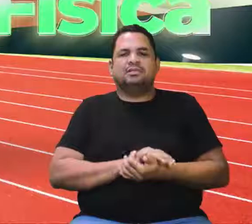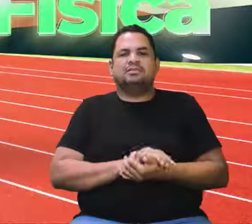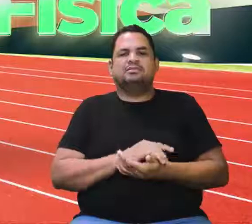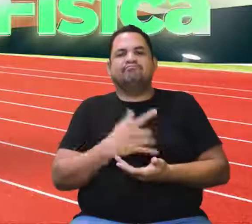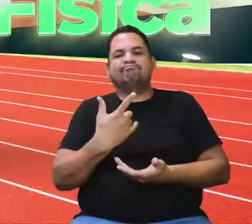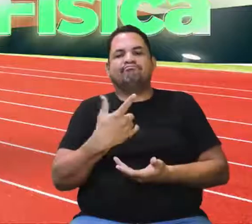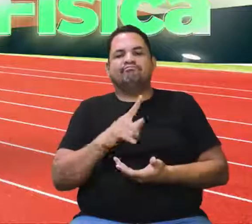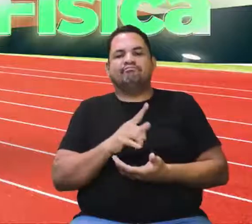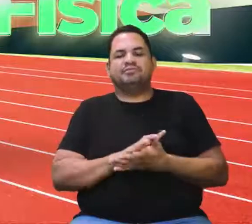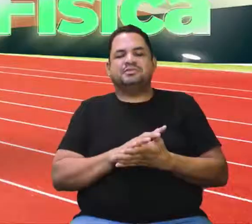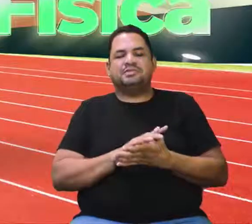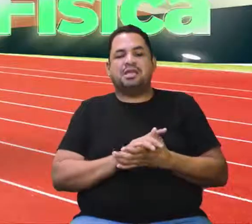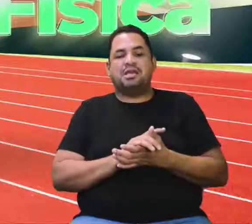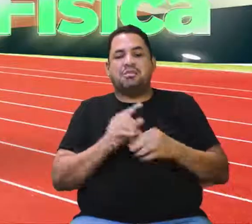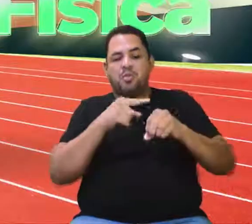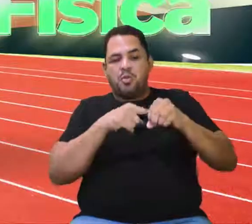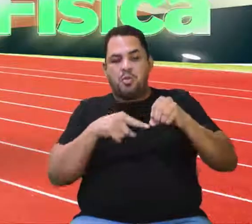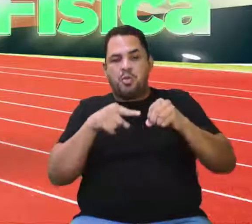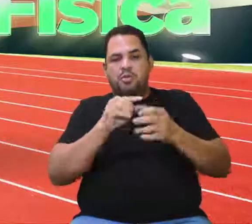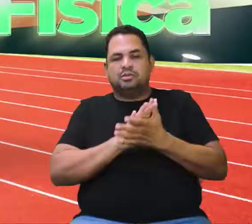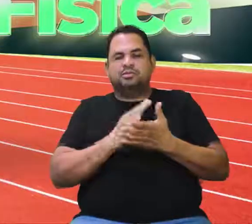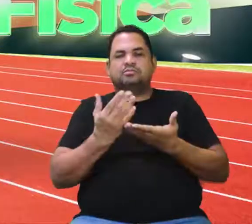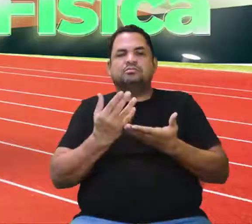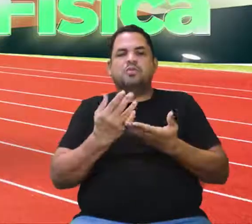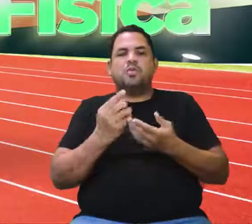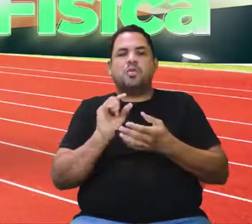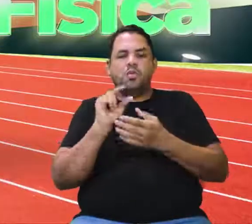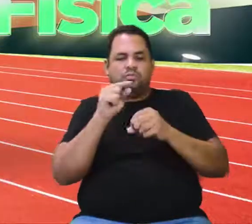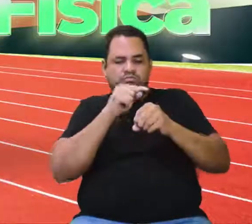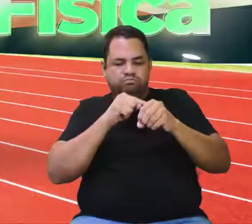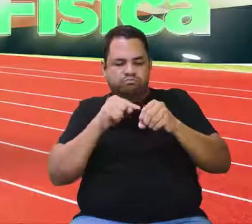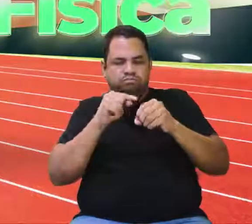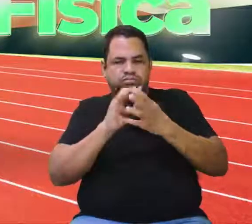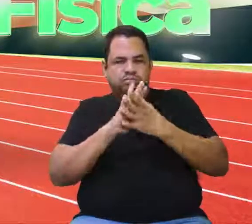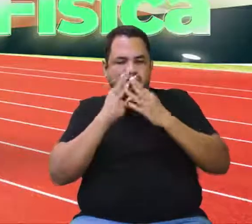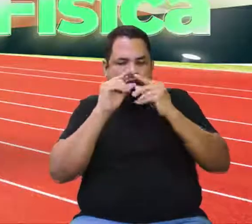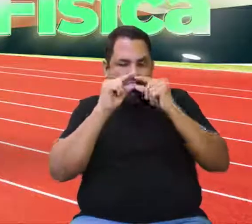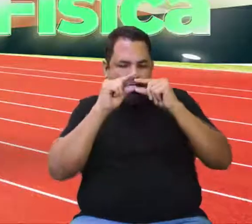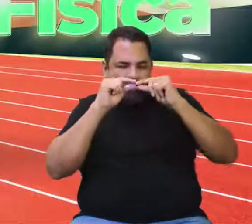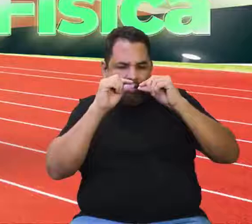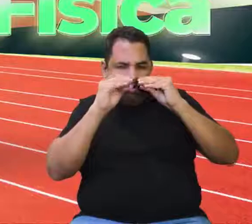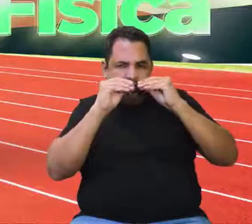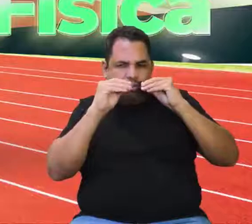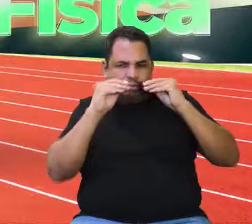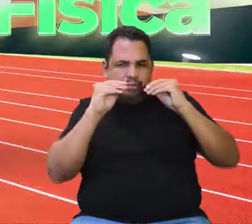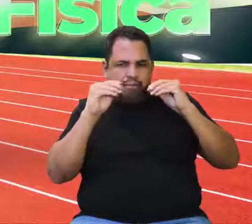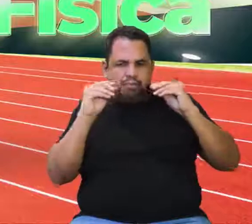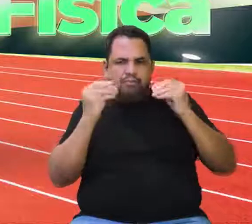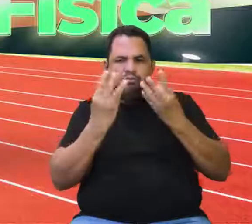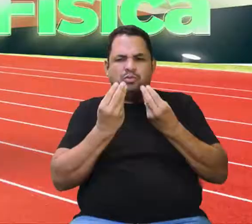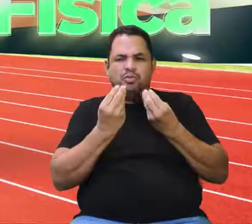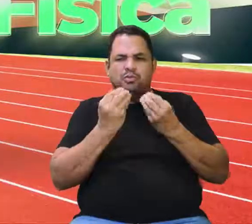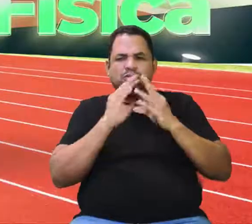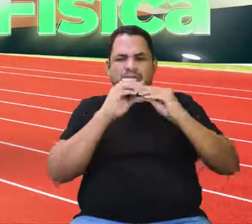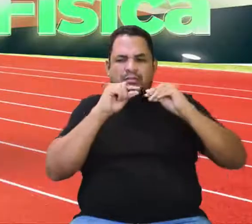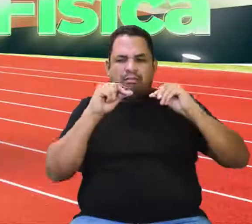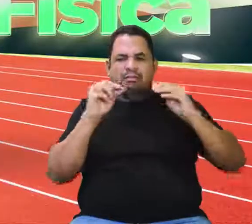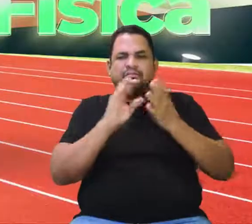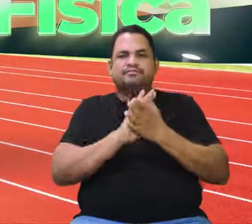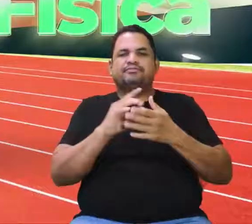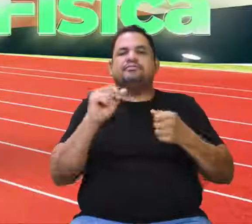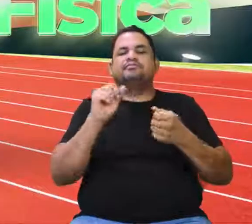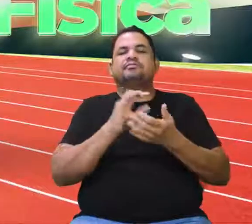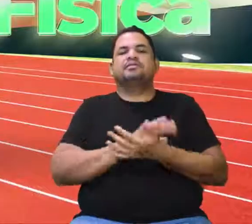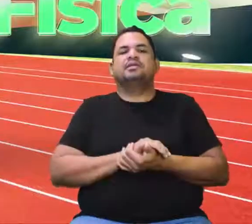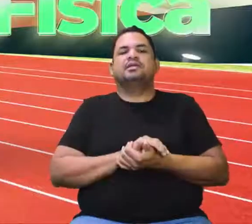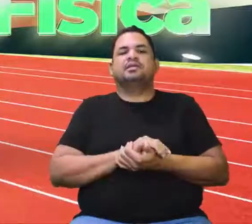porque ele não tem mais o disco, ou o disco já está ali bem corrompido, né? Bem extravasado mesmo, e aí